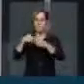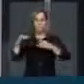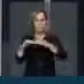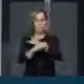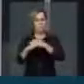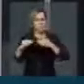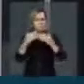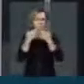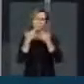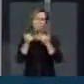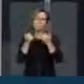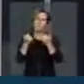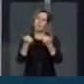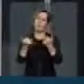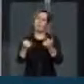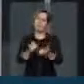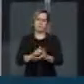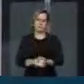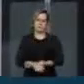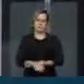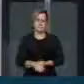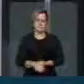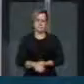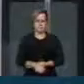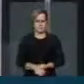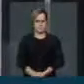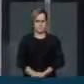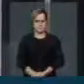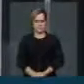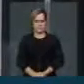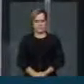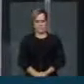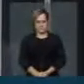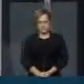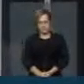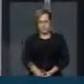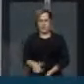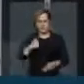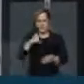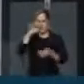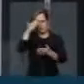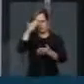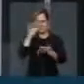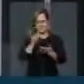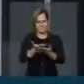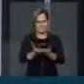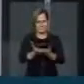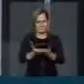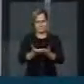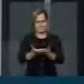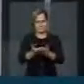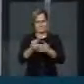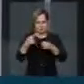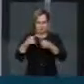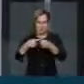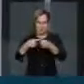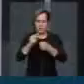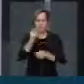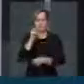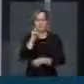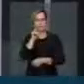sejam também melhoradas eu acredito que a cidade do Recife